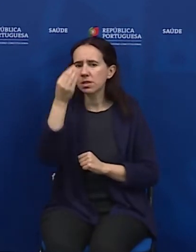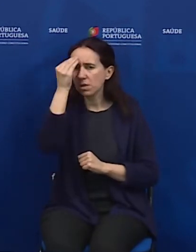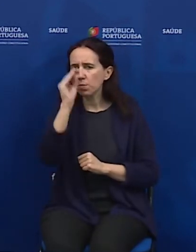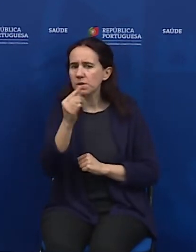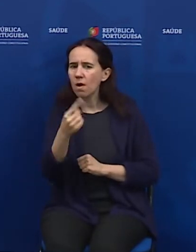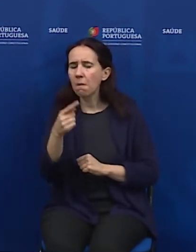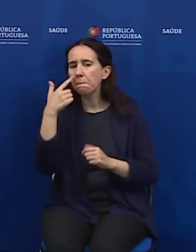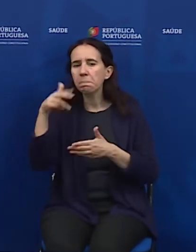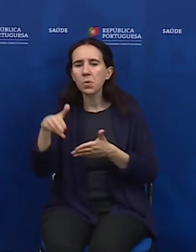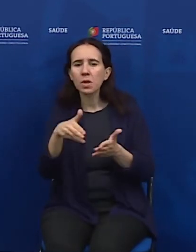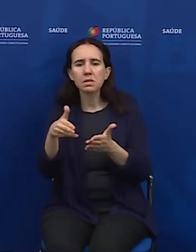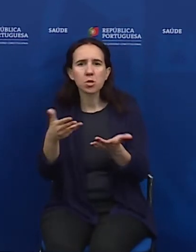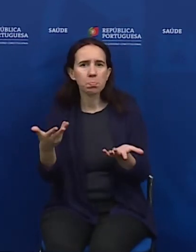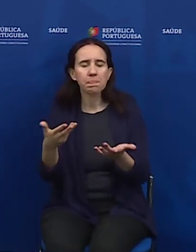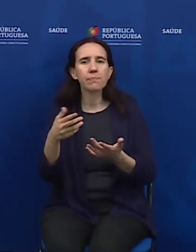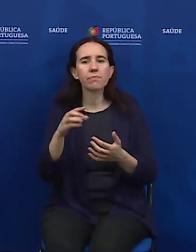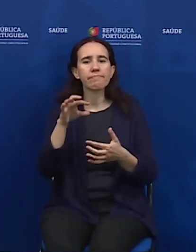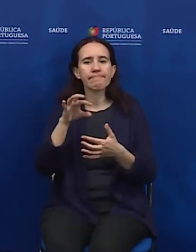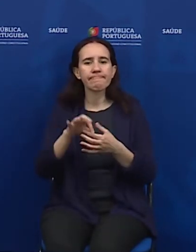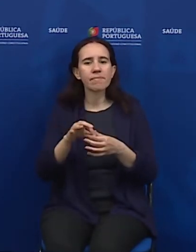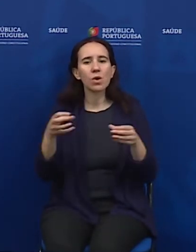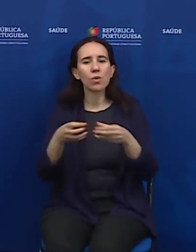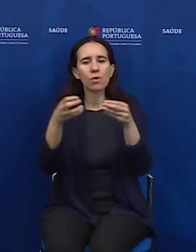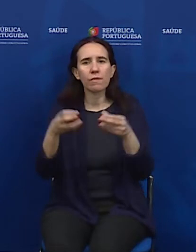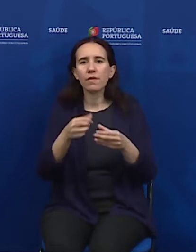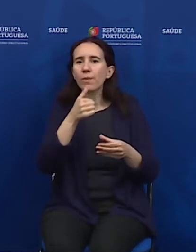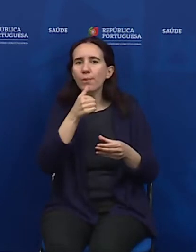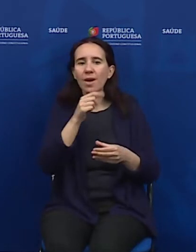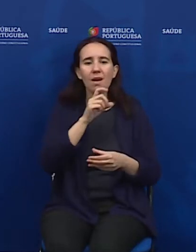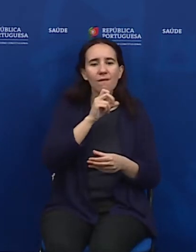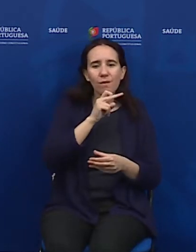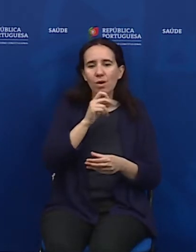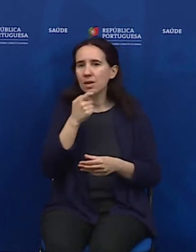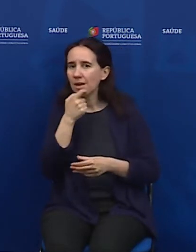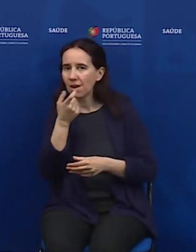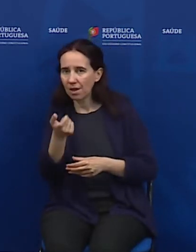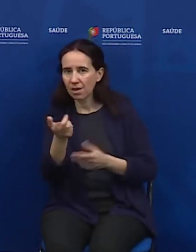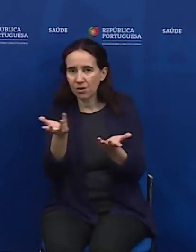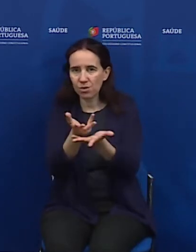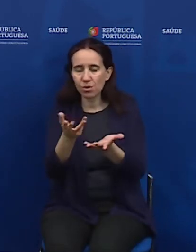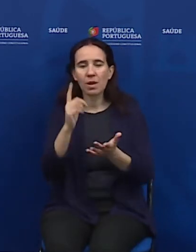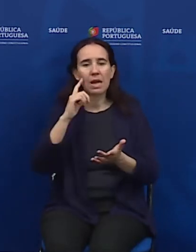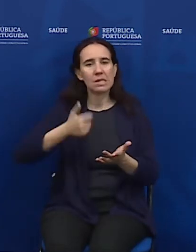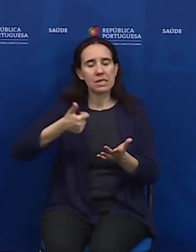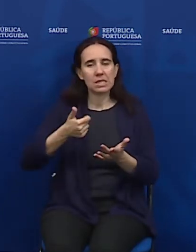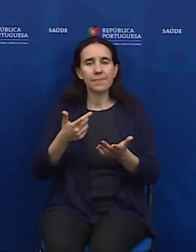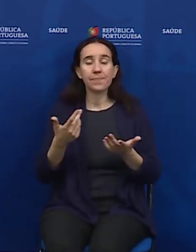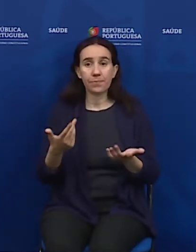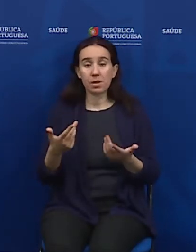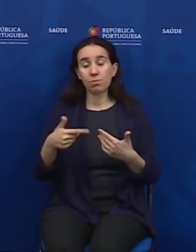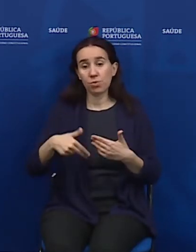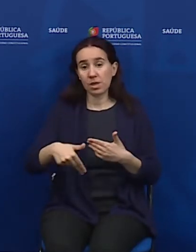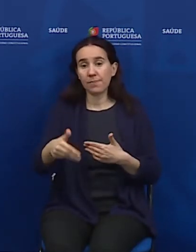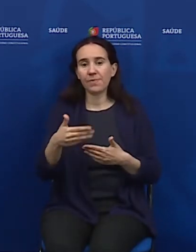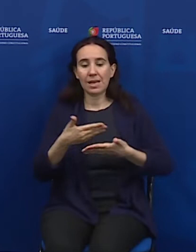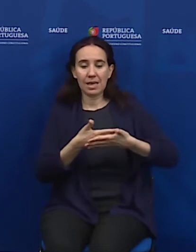ou de orientação para o convívio entre avós e netos, porque sobretudo com a abertura